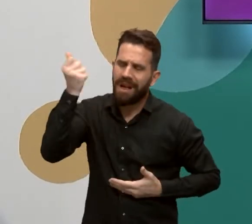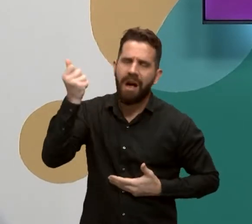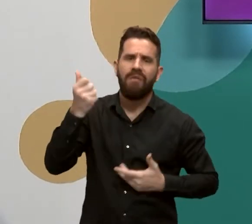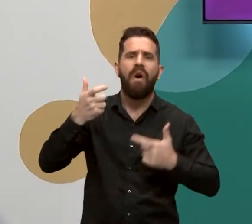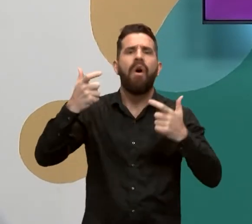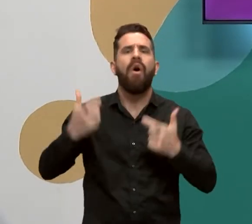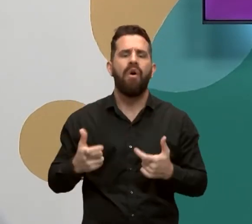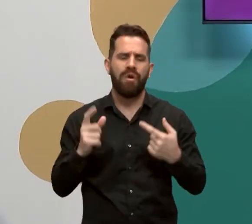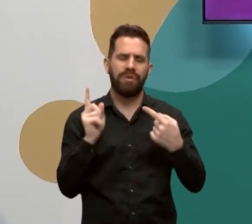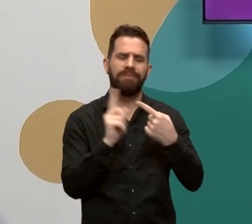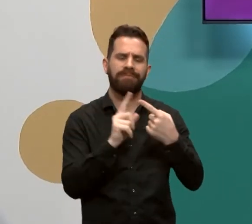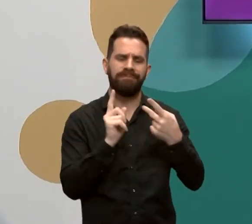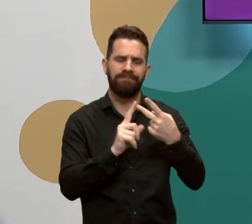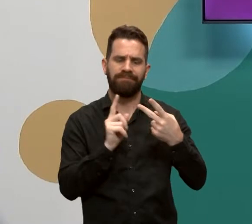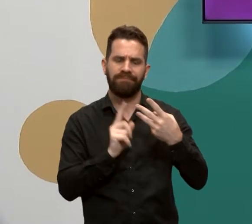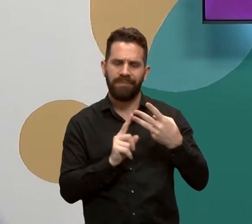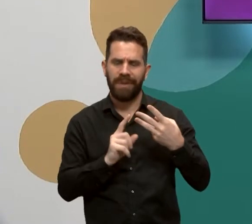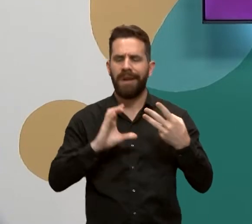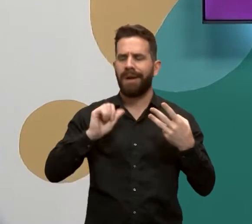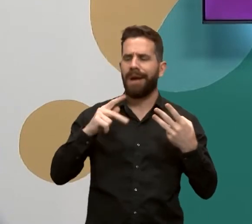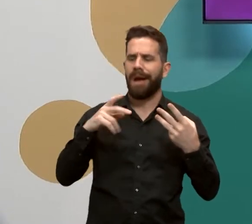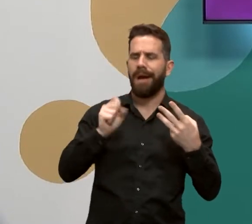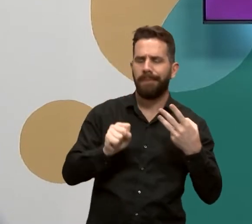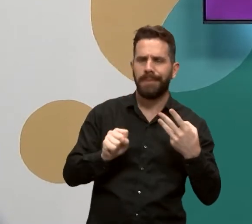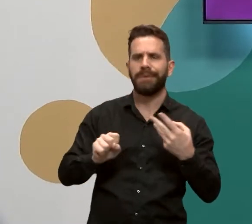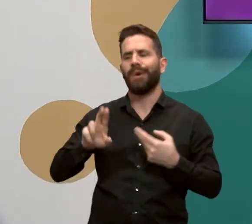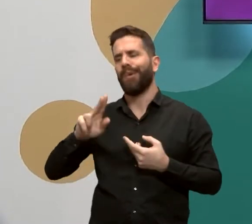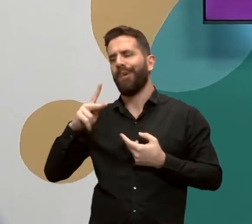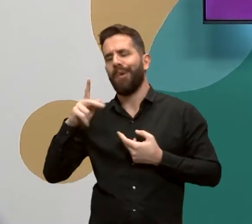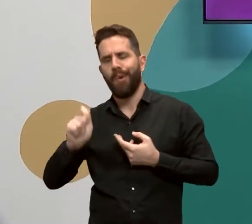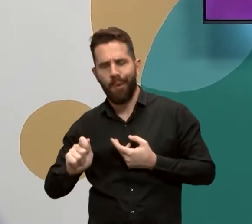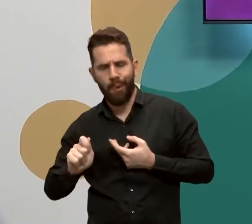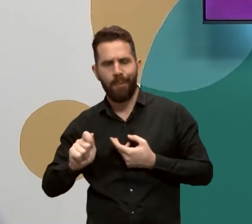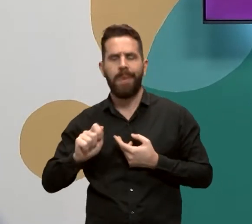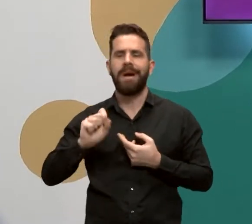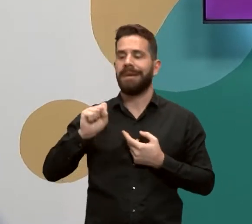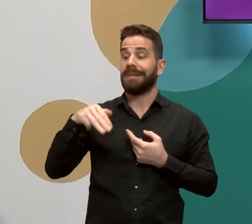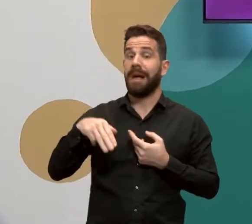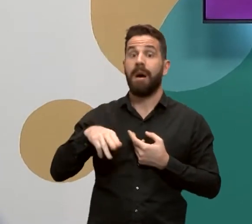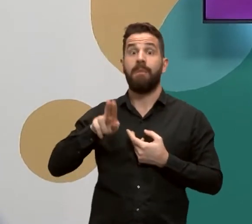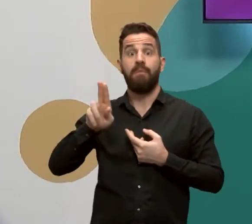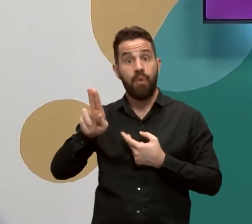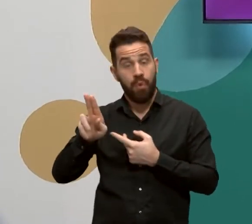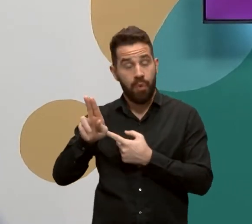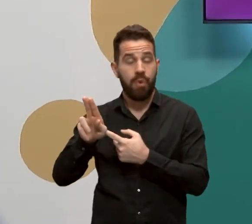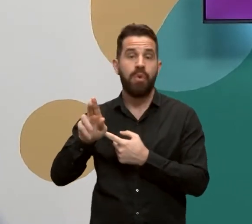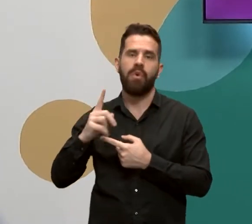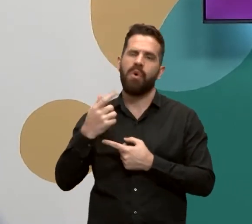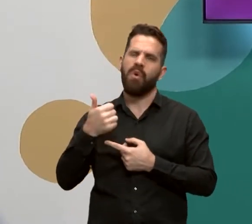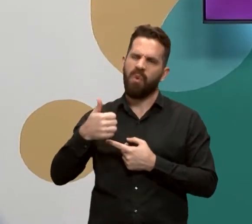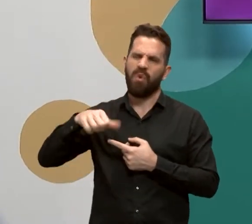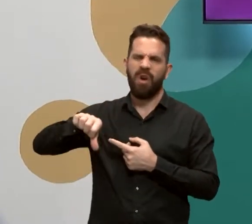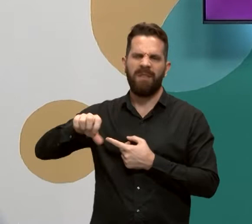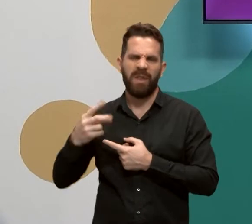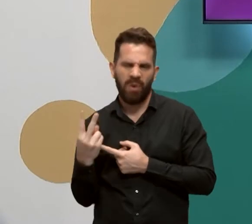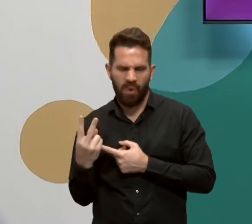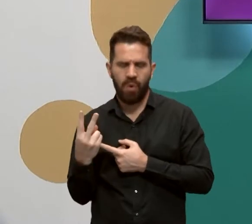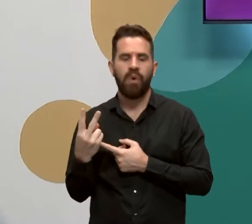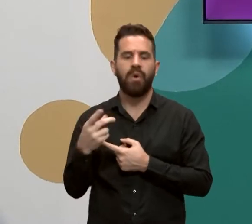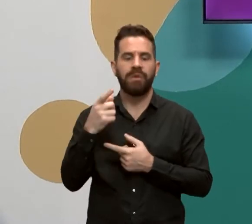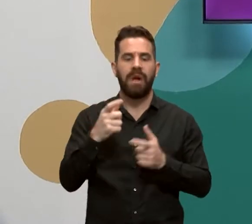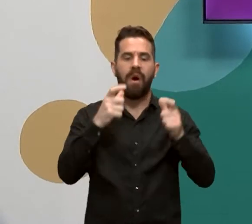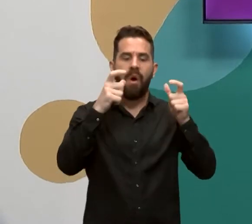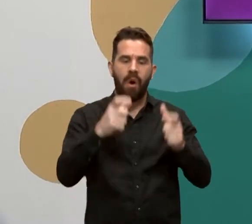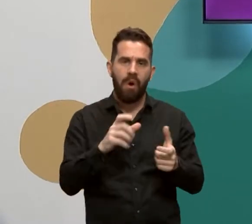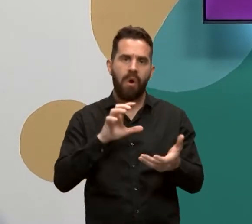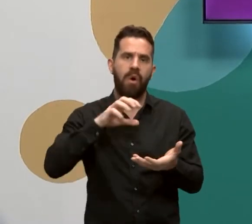CAPS, UPA, UBS, hospitais. A opção B, se é no SAMU, né, 192, no Centro de Valorização à